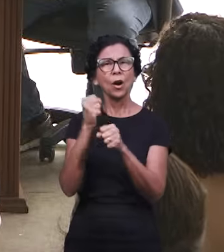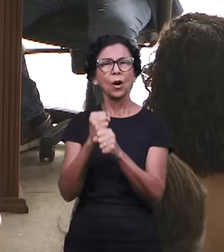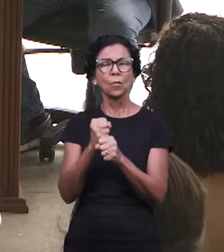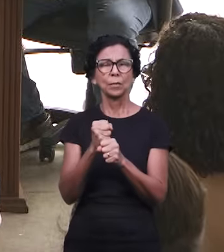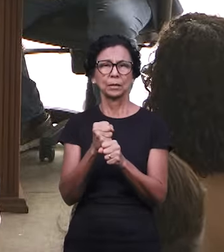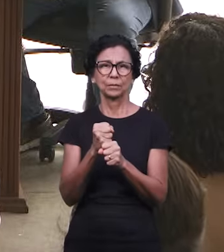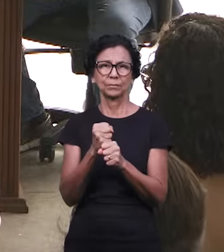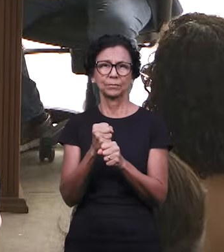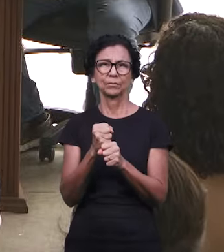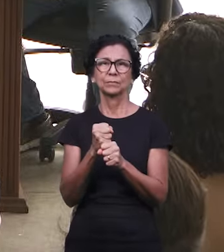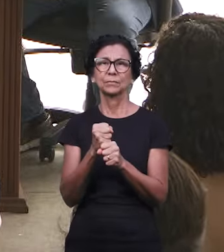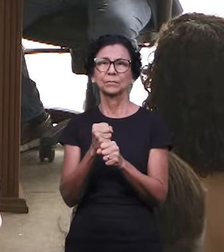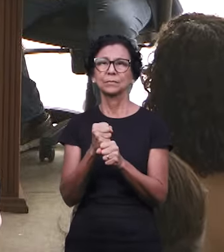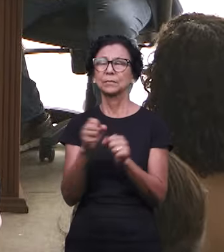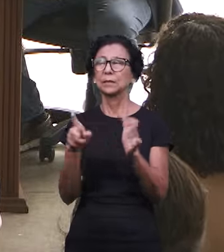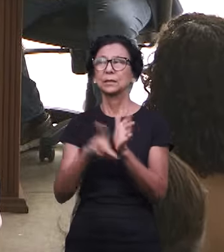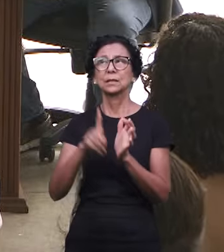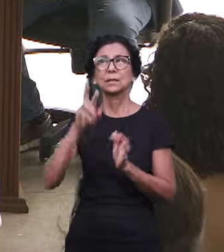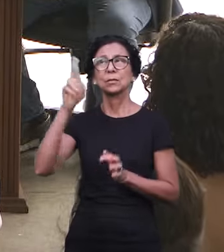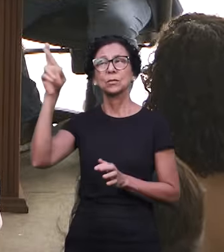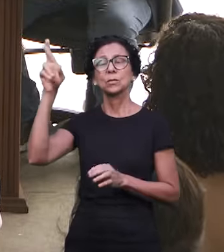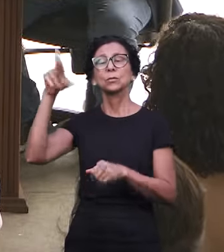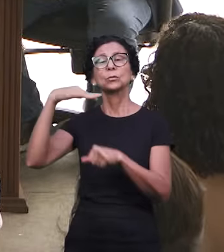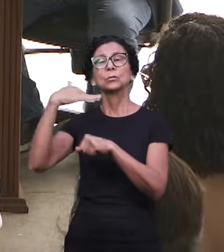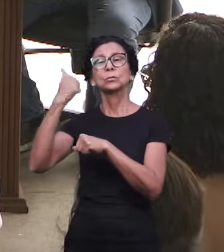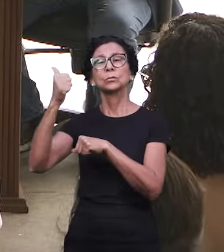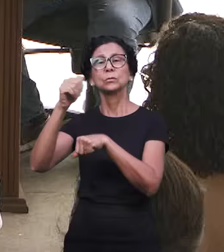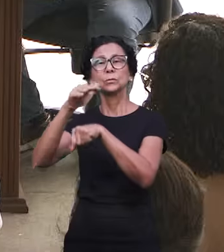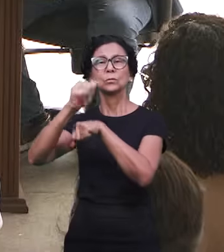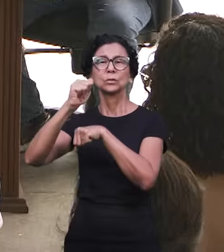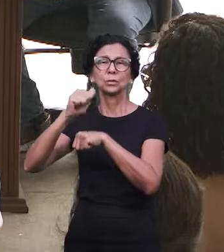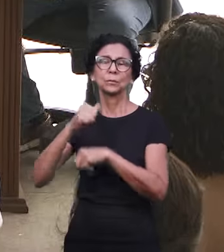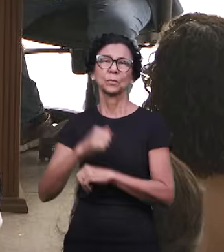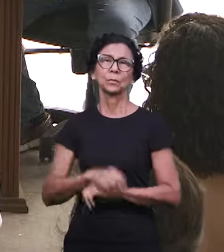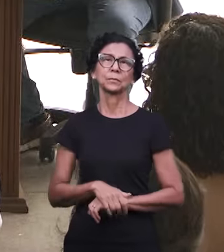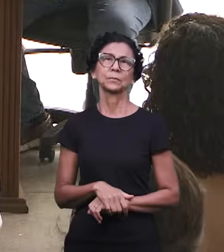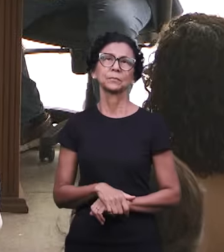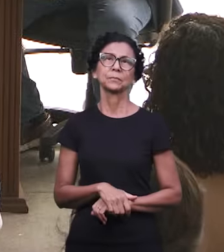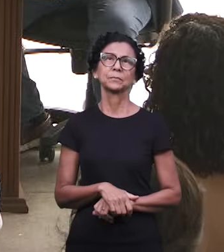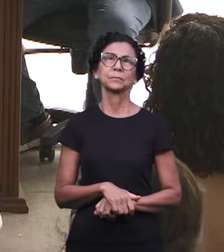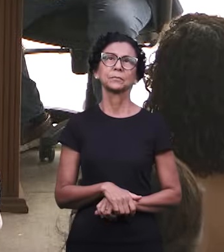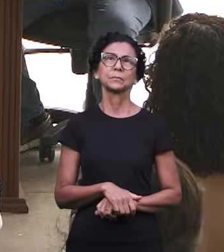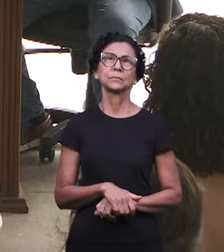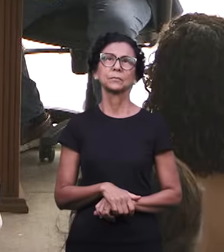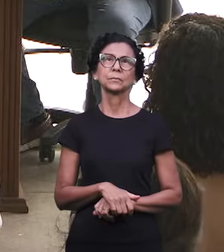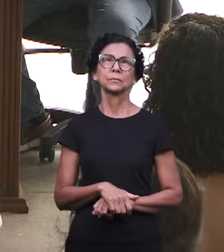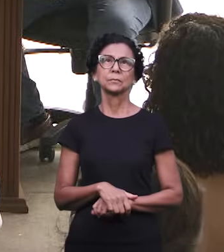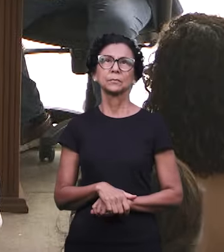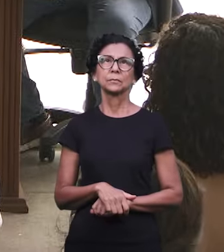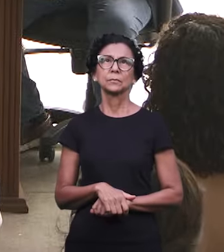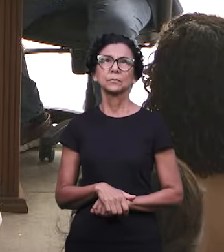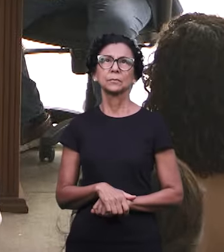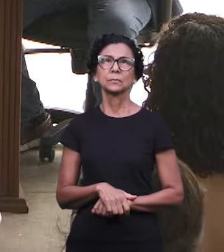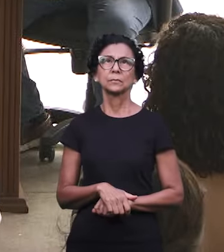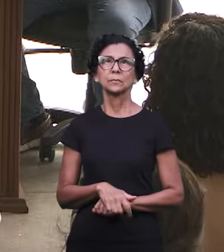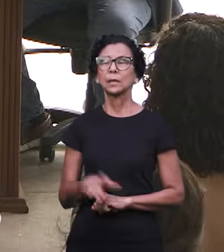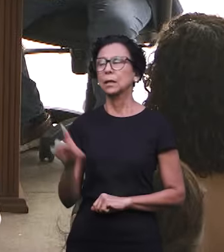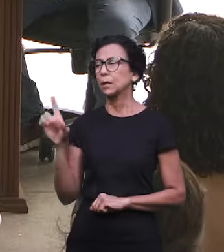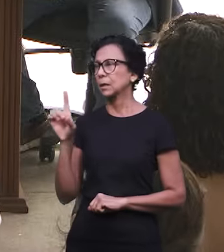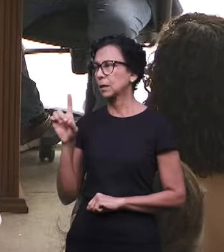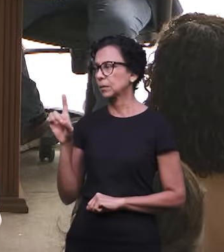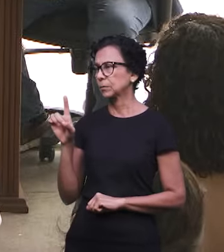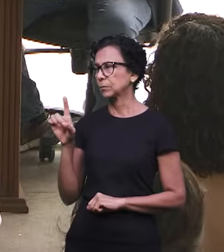nos chamaste para esta obra. Louvado seja o nome do Senhor. A partir de agora nós vamos cantar ainda mais um louvor. Não,